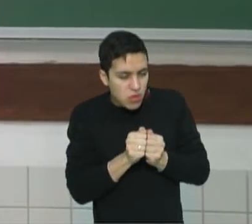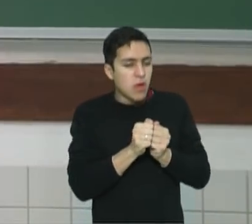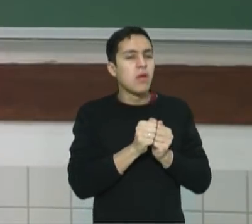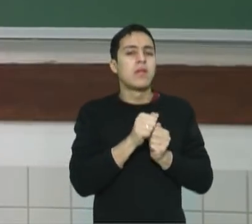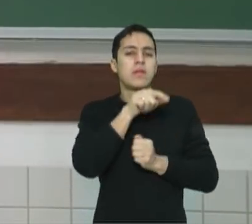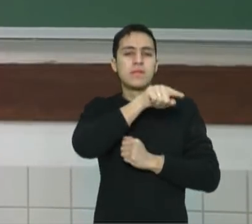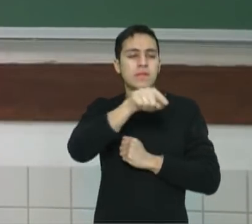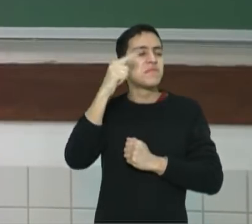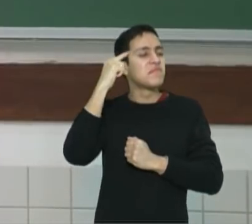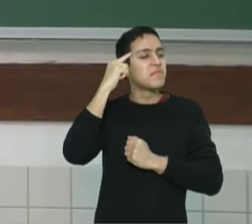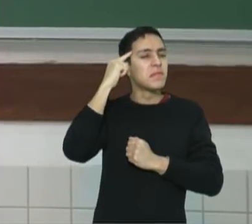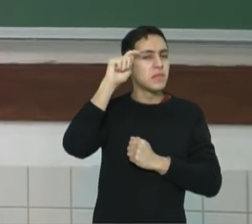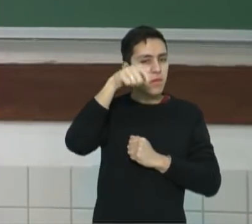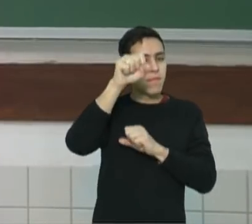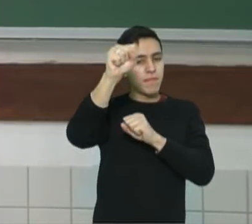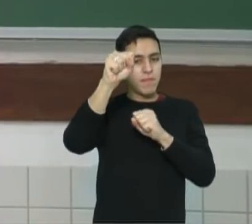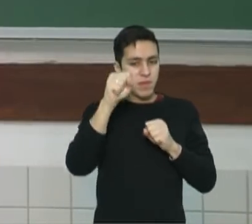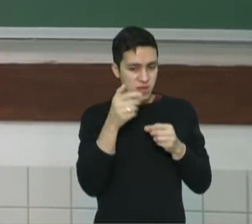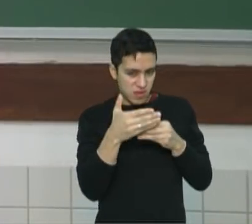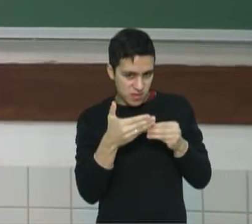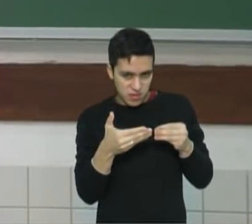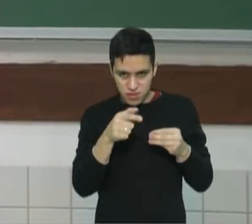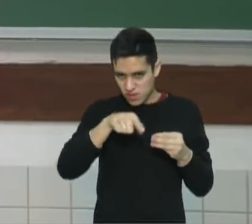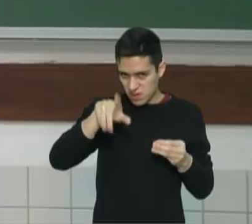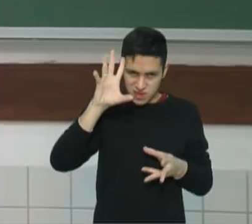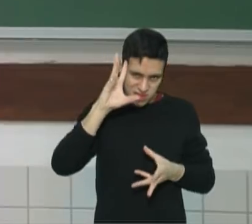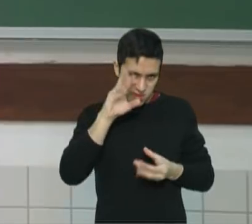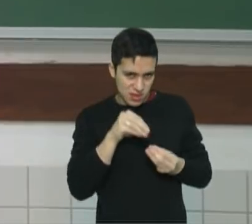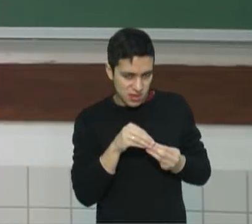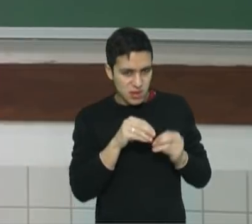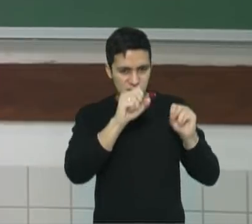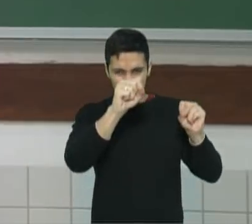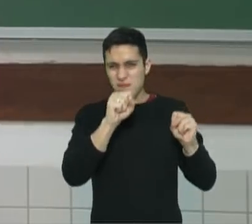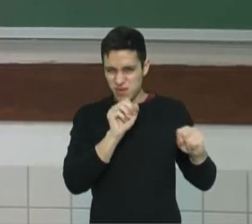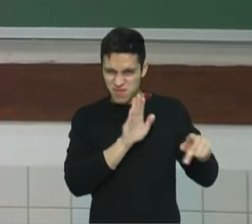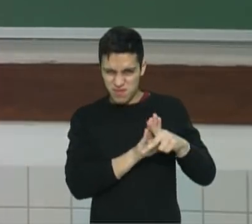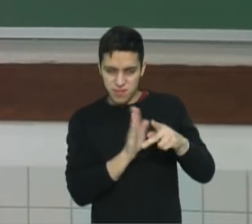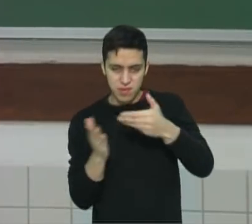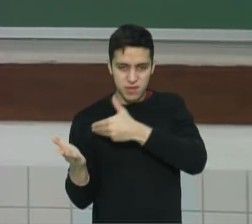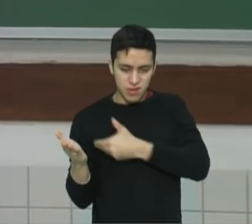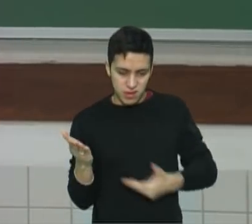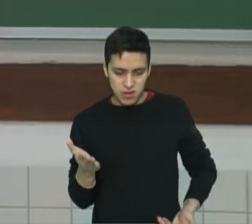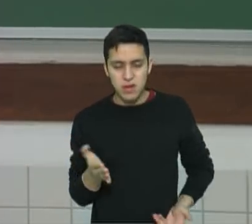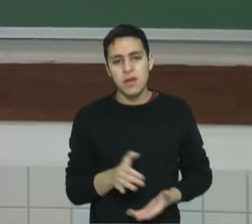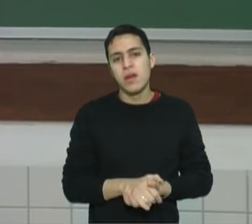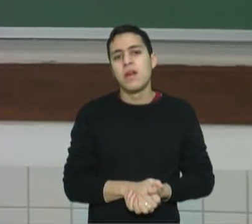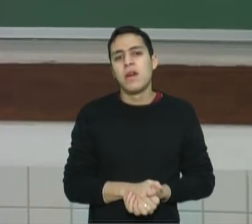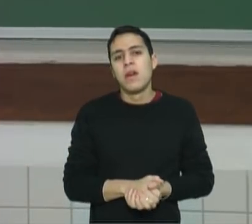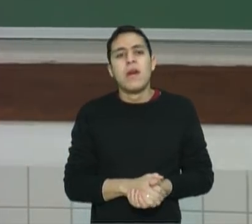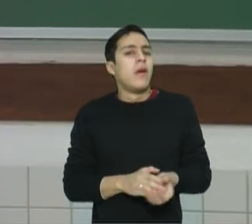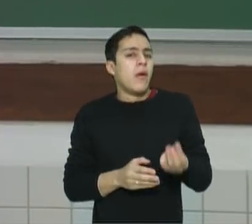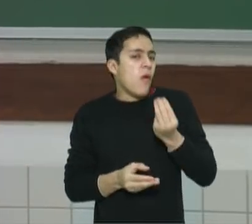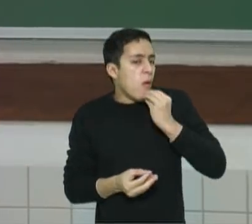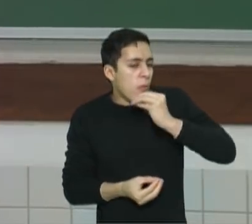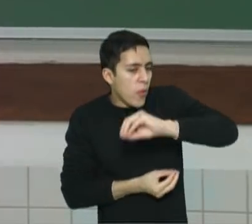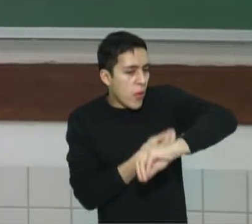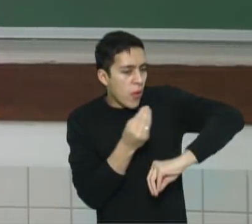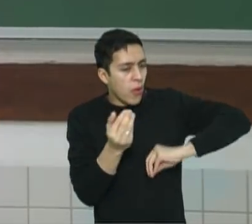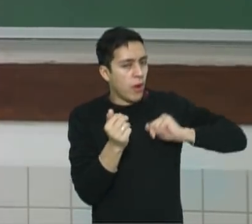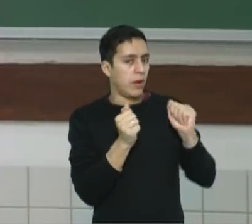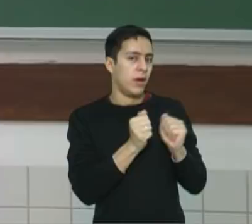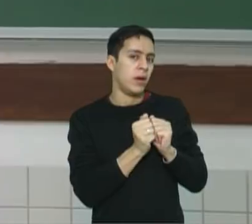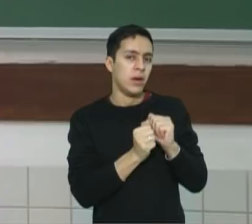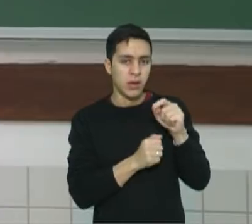poder estatal, que agora você entende que é um poder governamental, logicamente vem junto